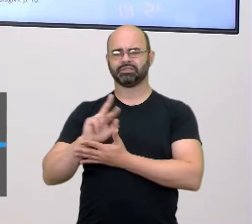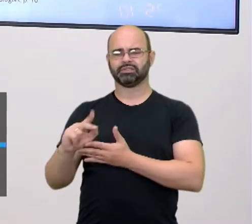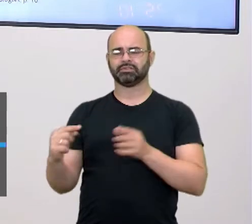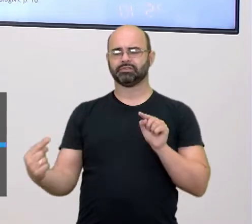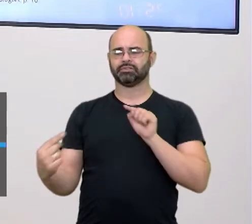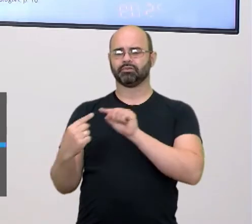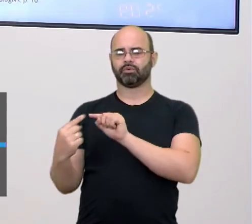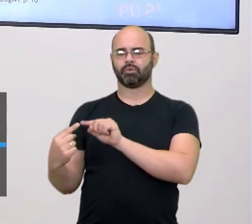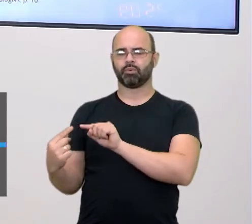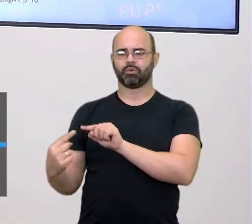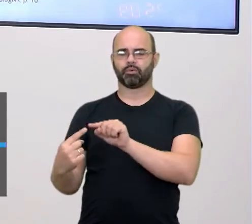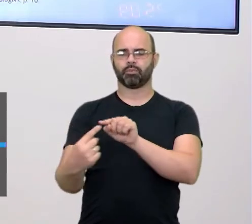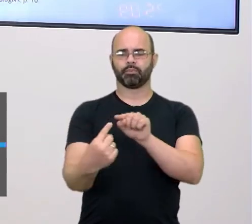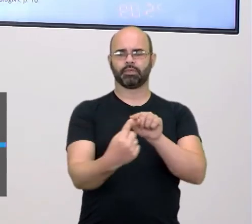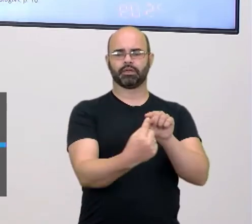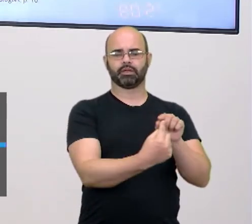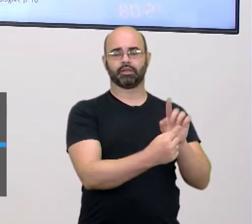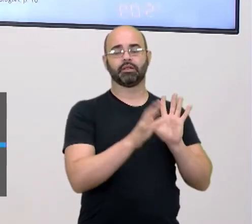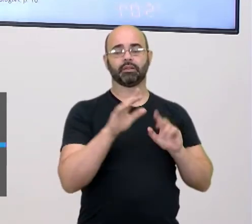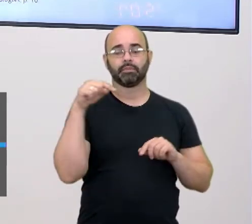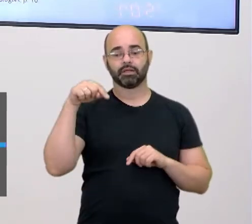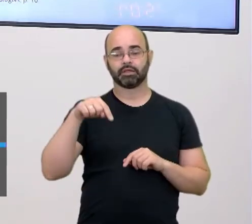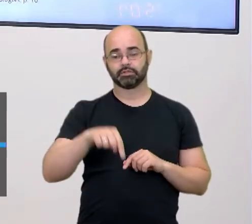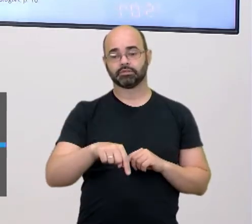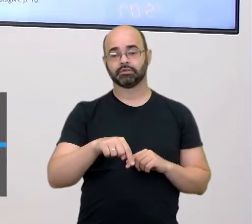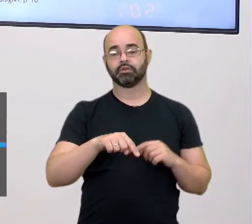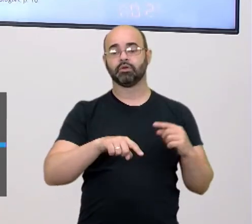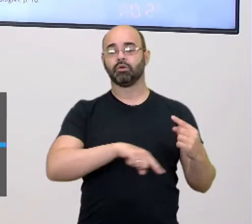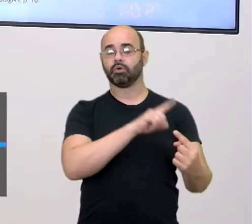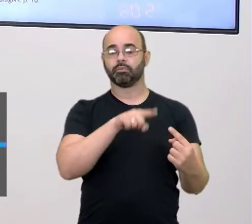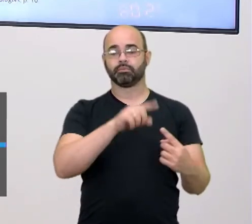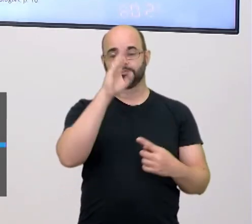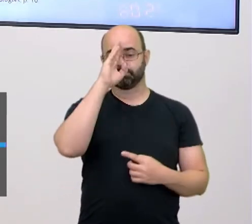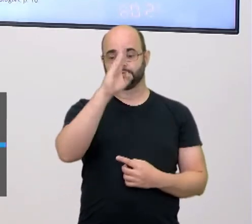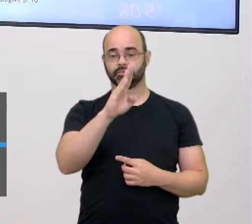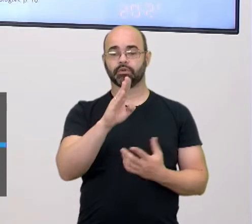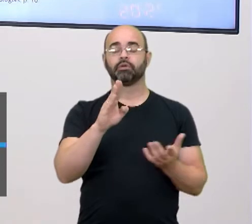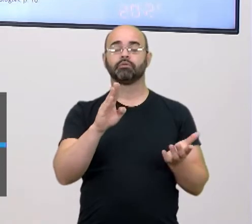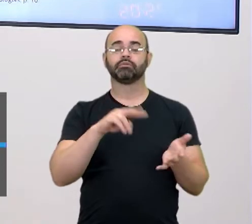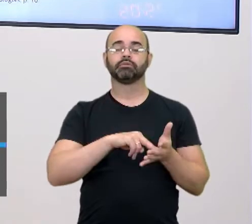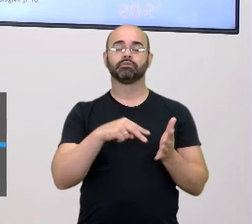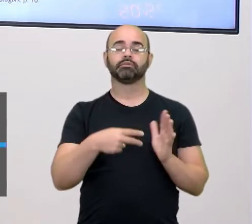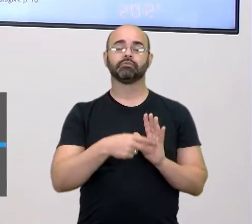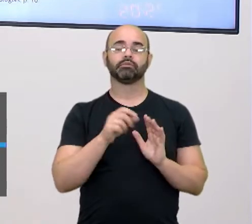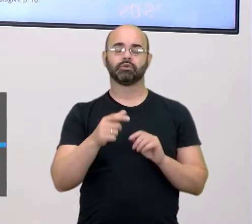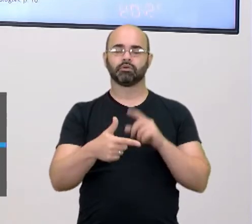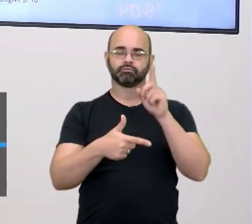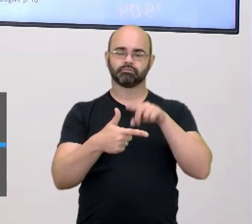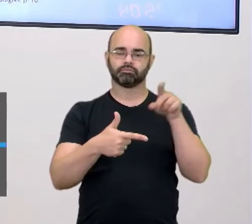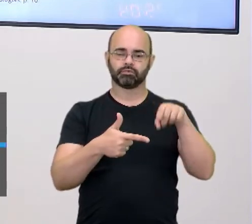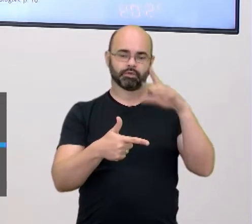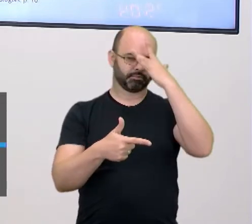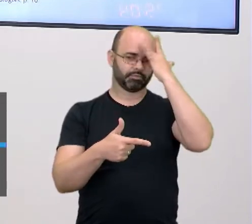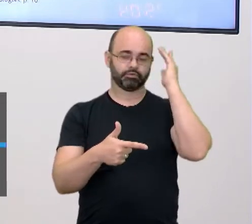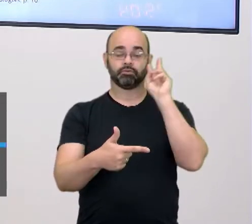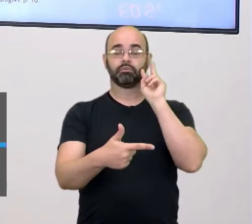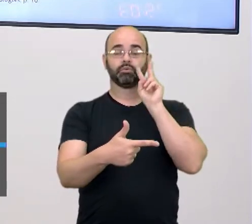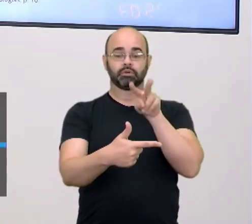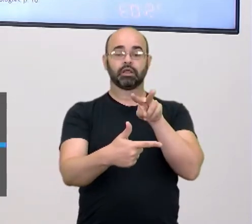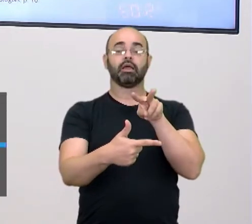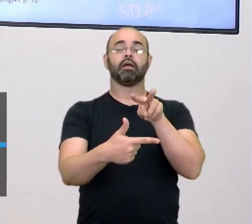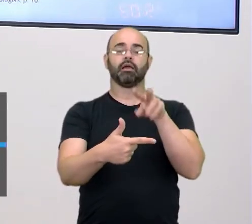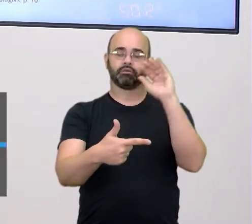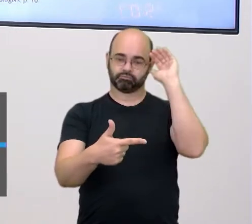ok? Mas o objetivo deles lá no final é um só, você identificar esses indicadores e ter uma